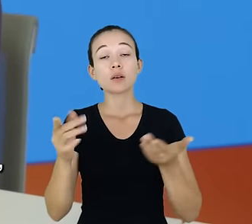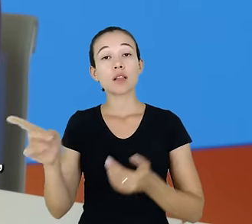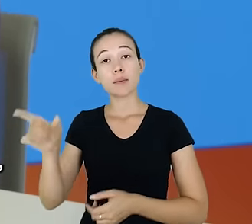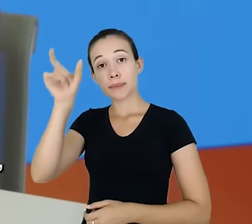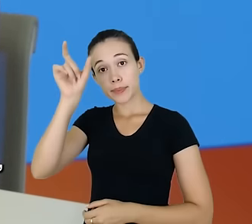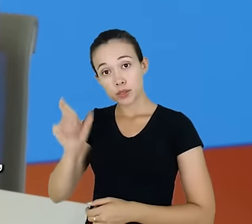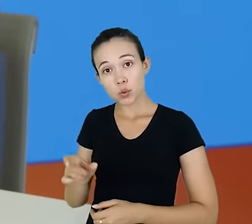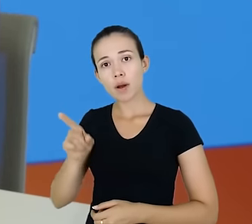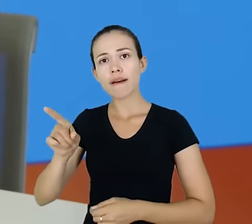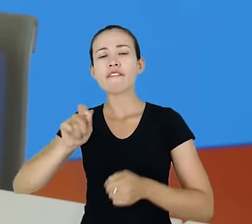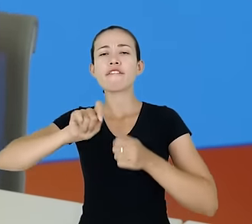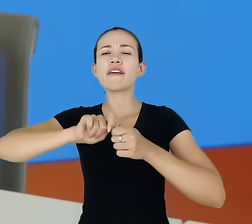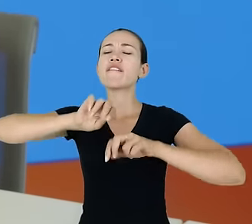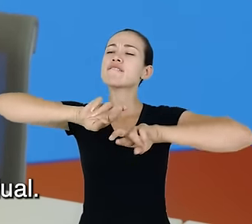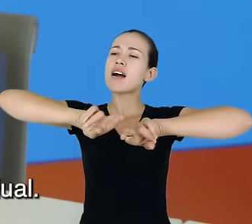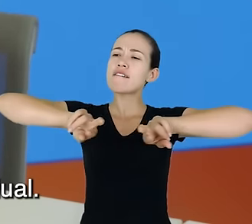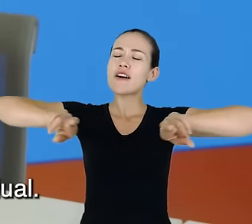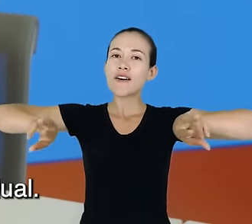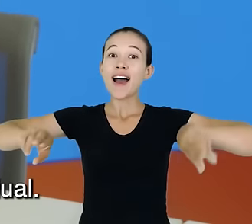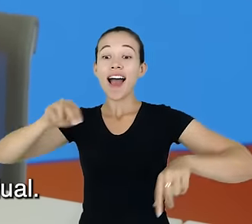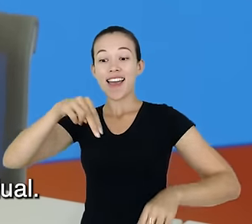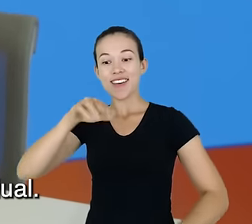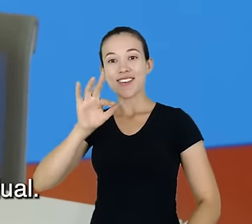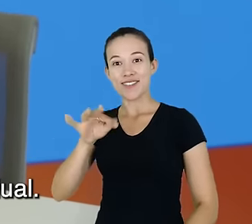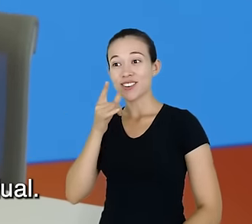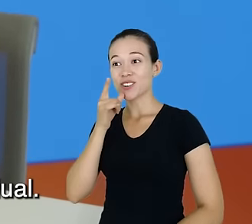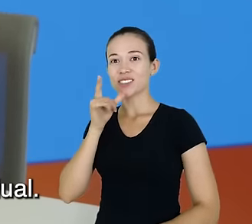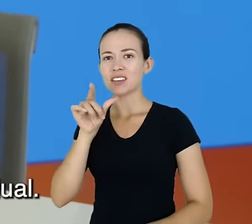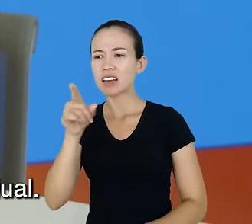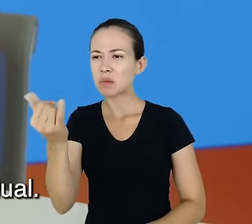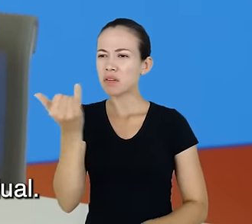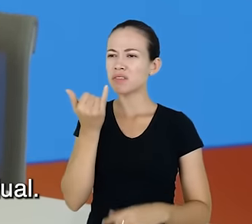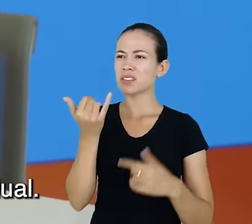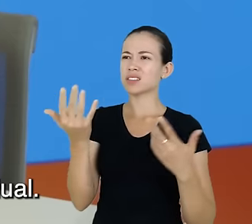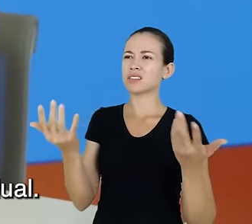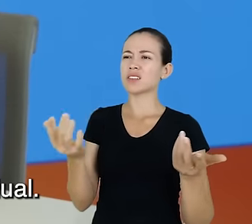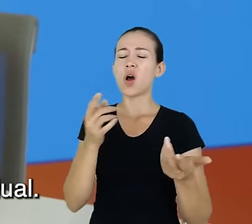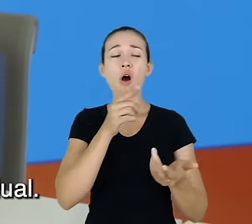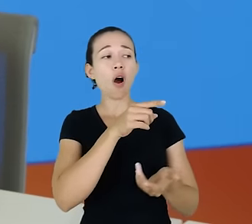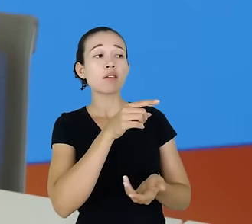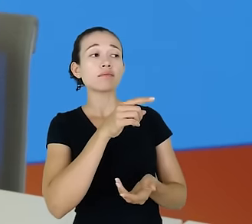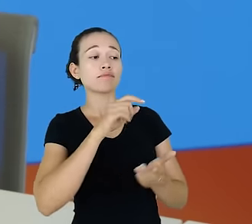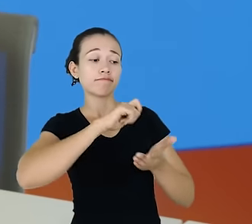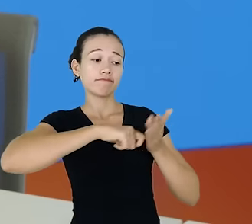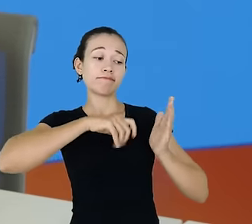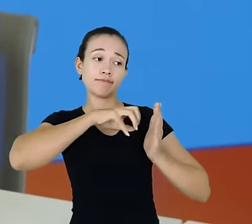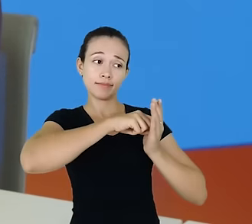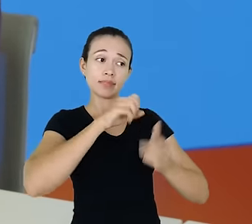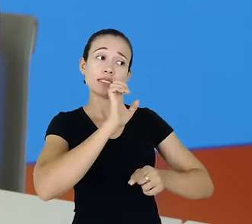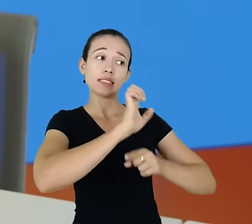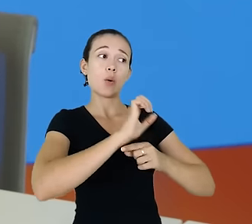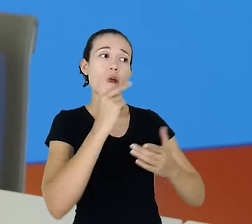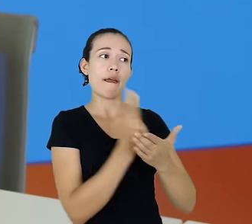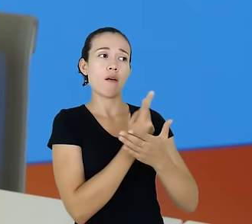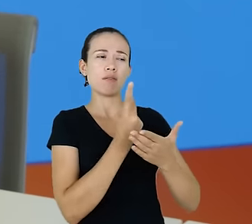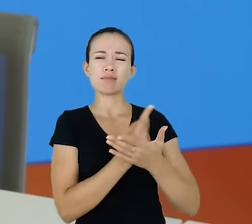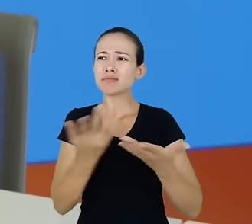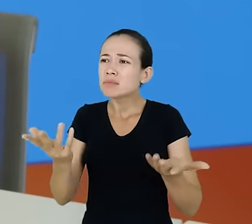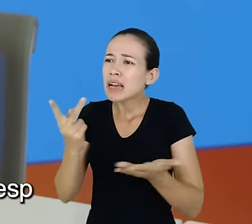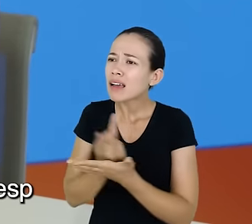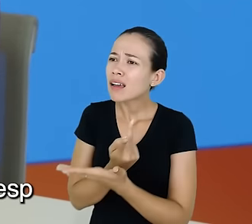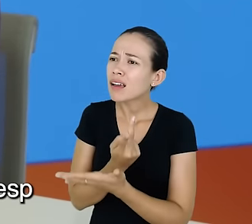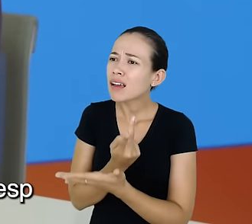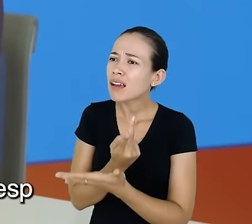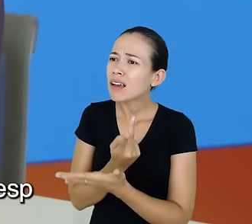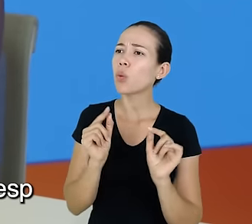indo bem fala vou conseguir transmitir minha nota e aí o sistema dá um aviso de erro na inscrição estadual pessoa fala ih como erro a